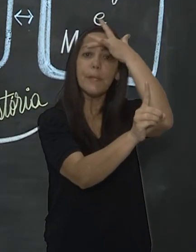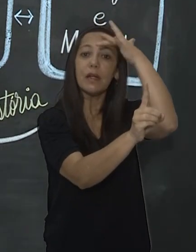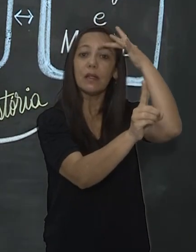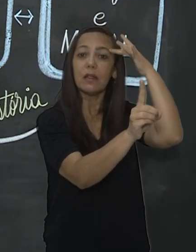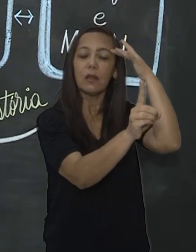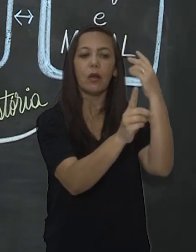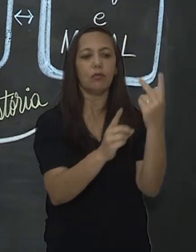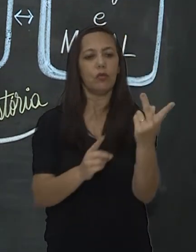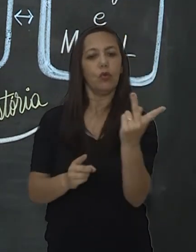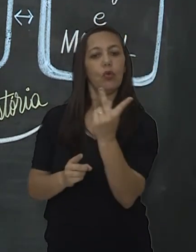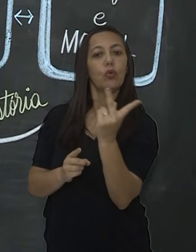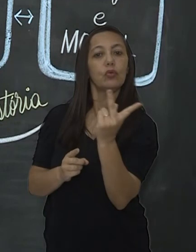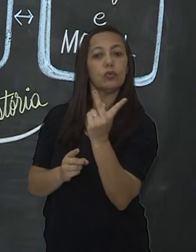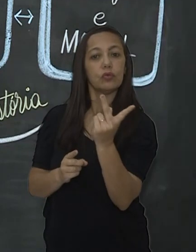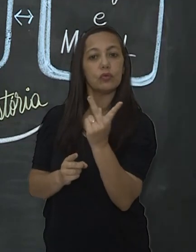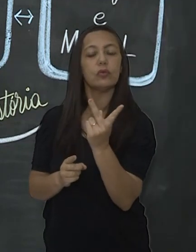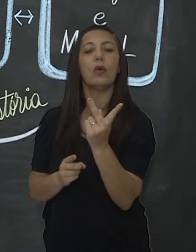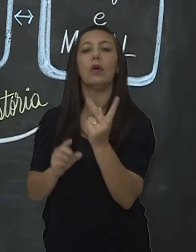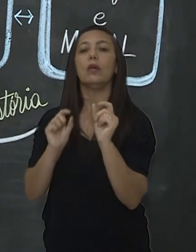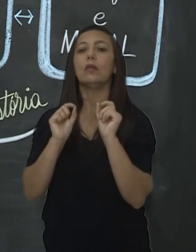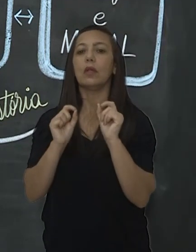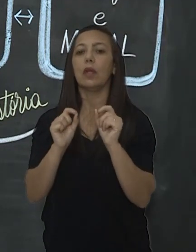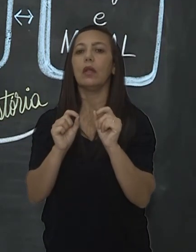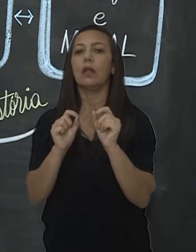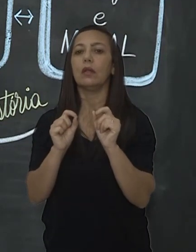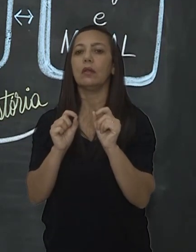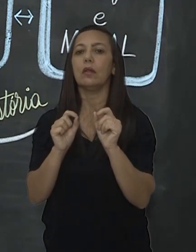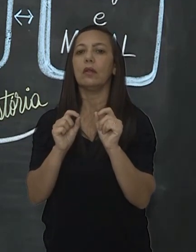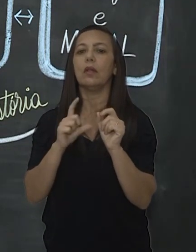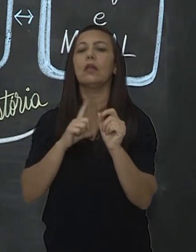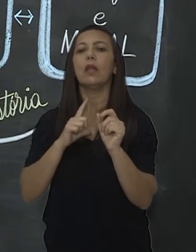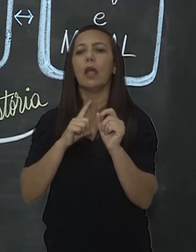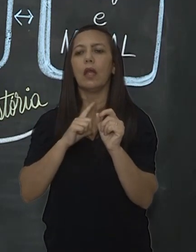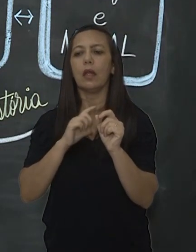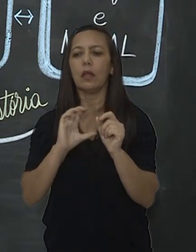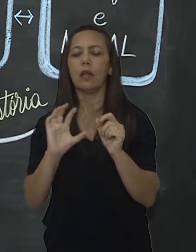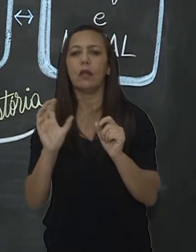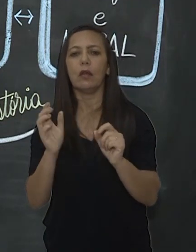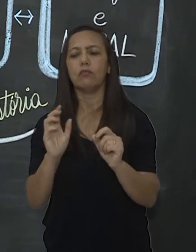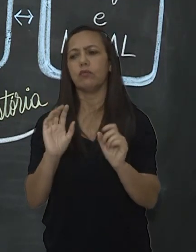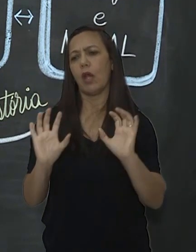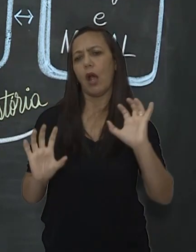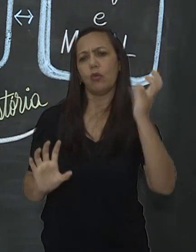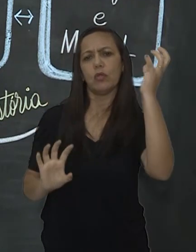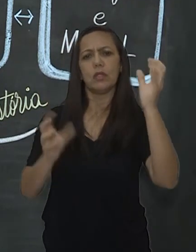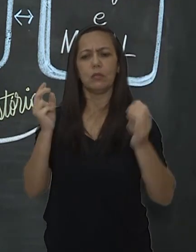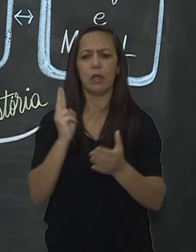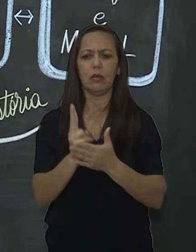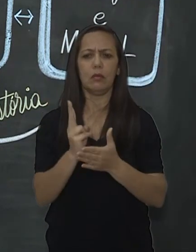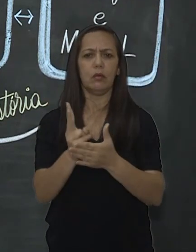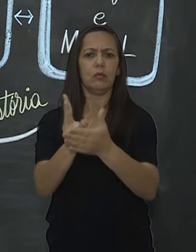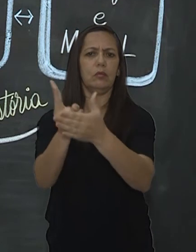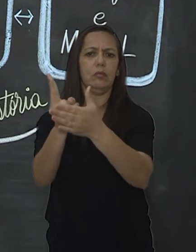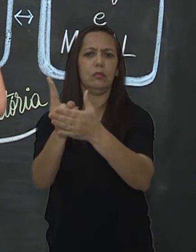ambos os gêneros narrativos, o conto e a fábula, se sustentam em torno de um enredo muito bem estabelecido.